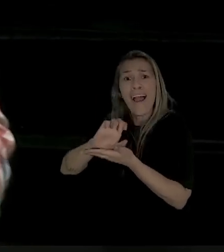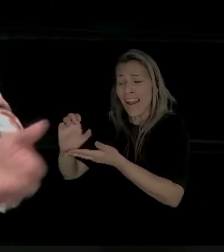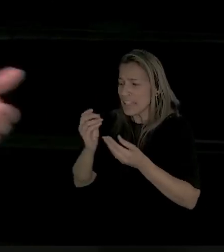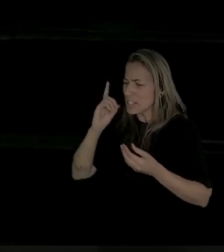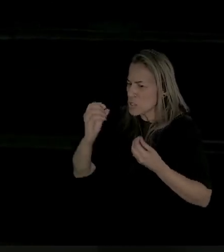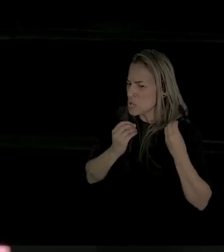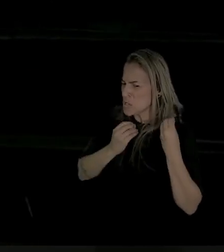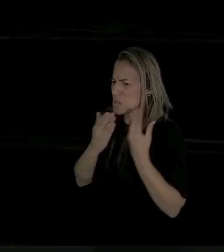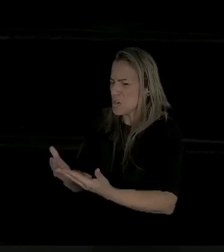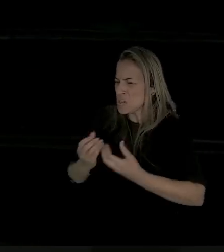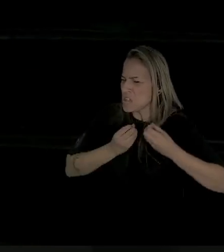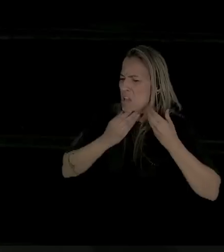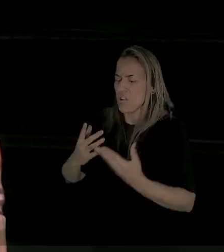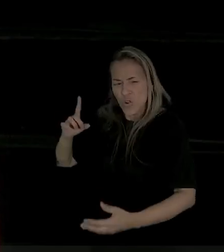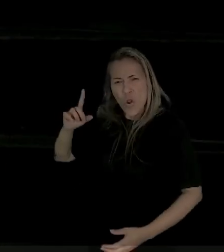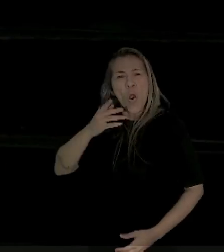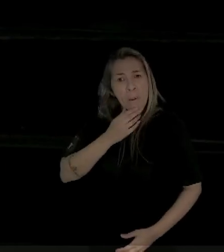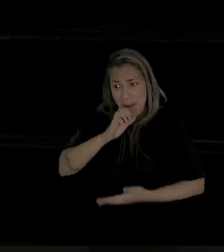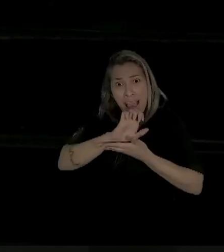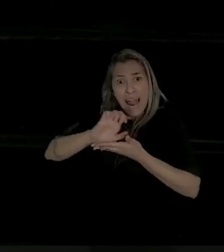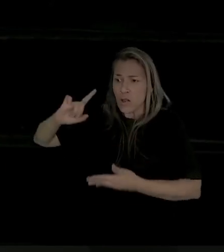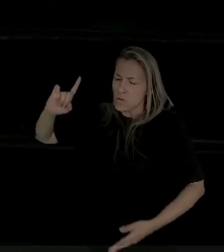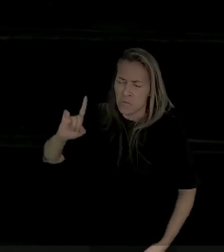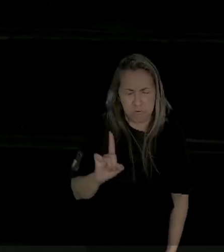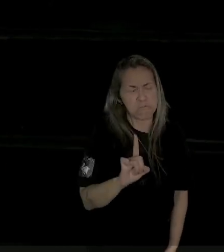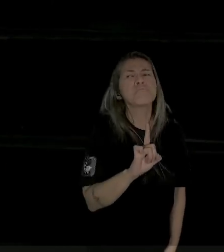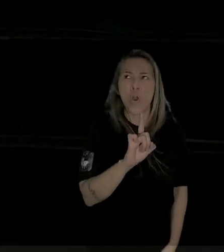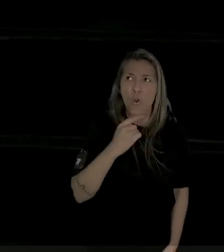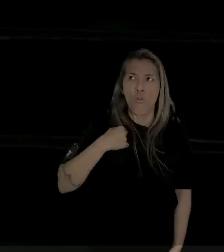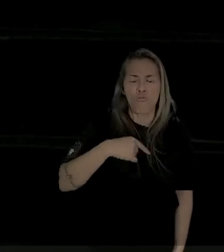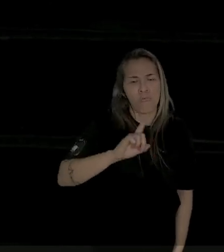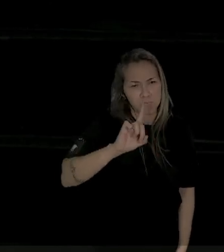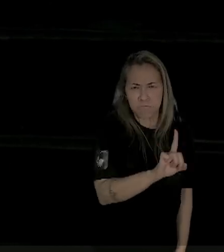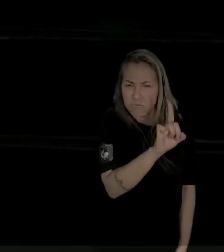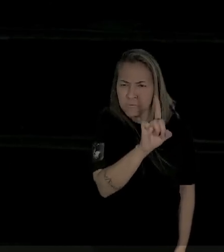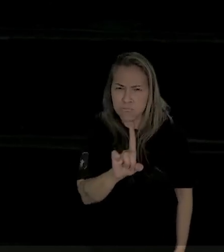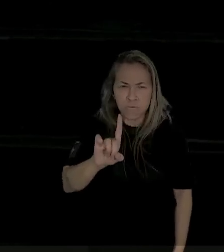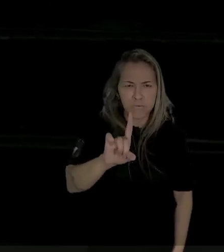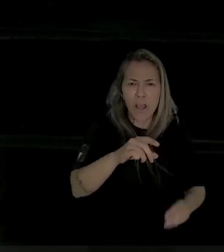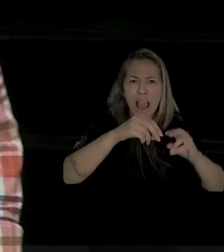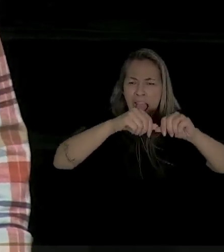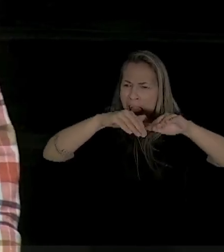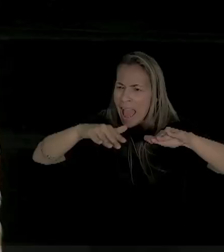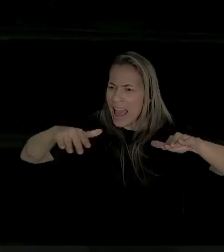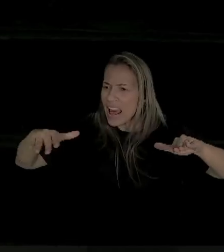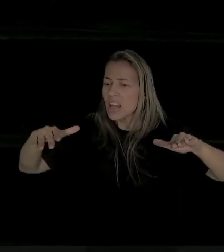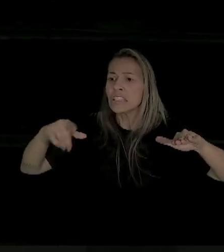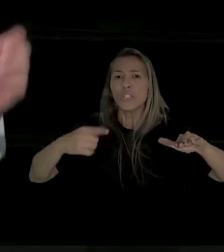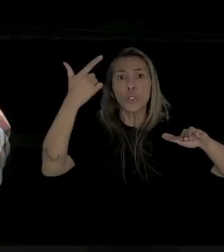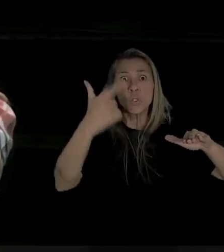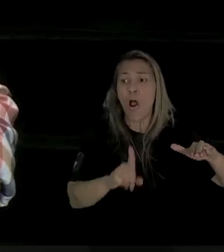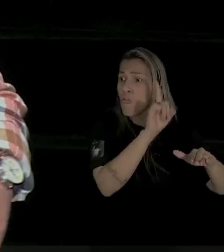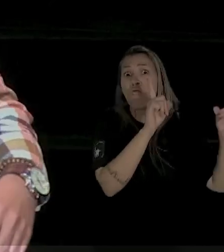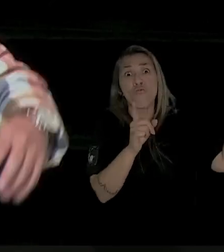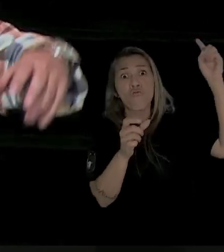água para ele. Ele andou 40 dias com aquela força do pão e com aquela força da água, mas ainda assim ele vai para a caverna. Ele não vai